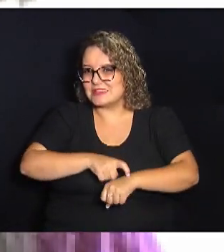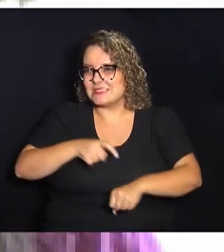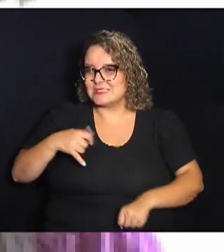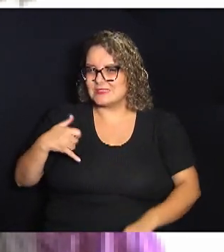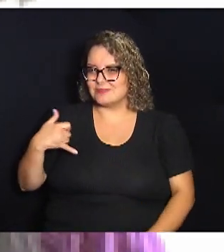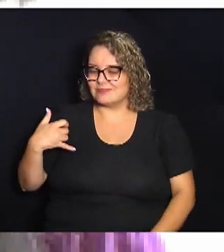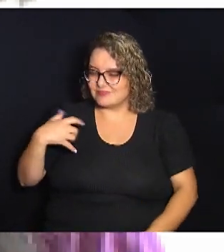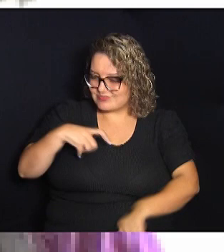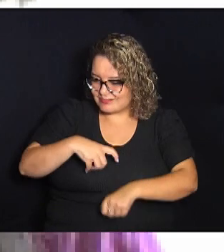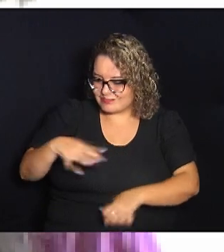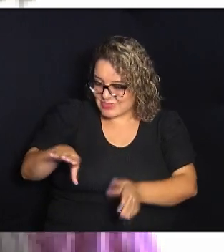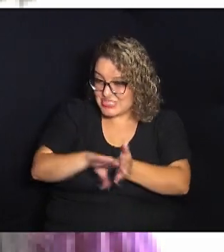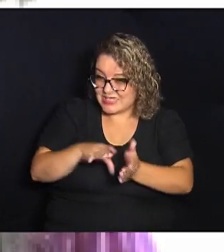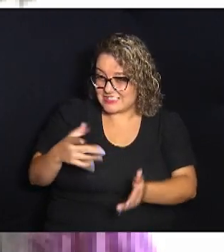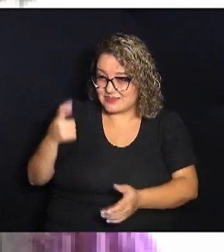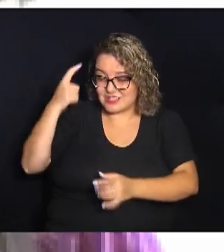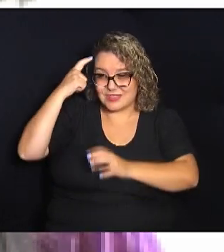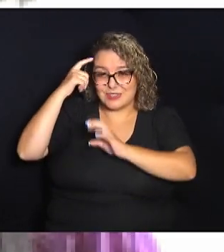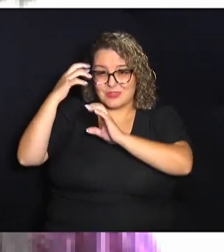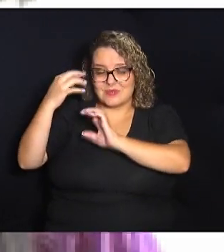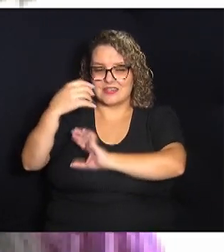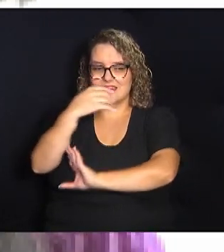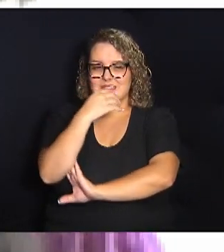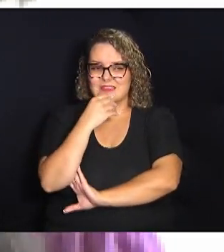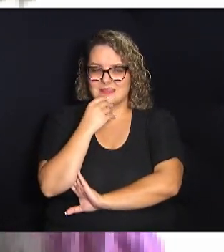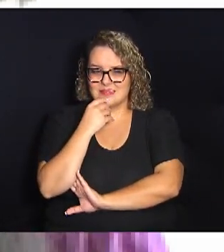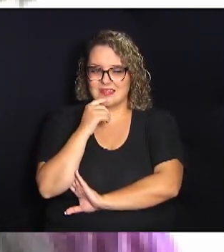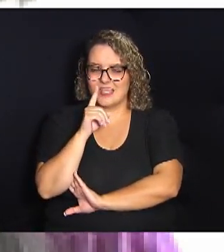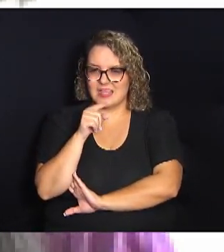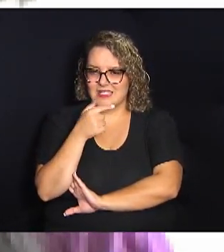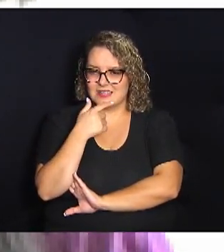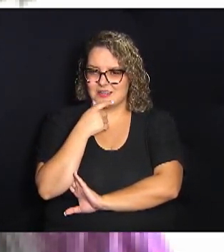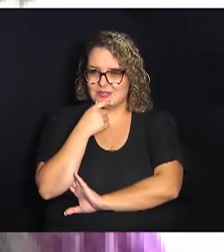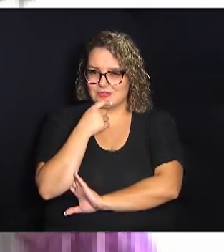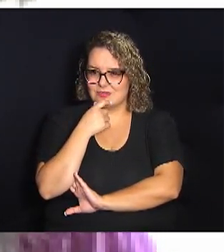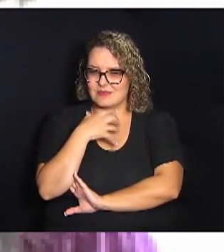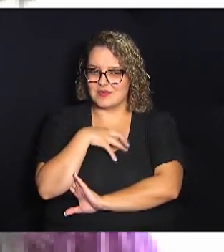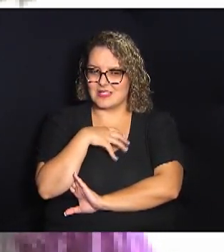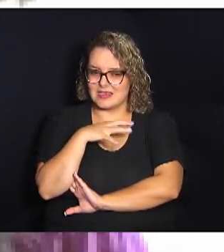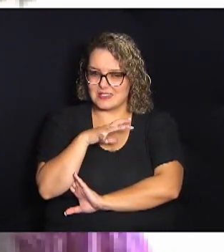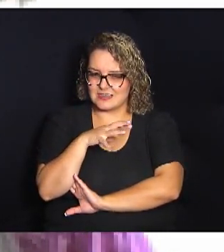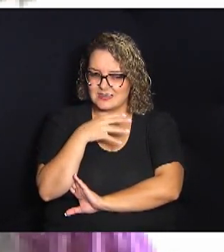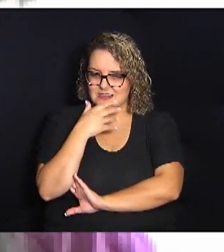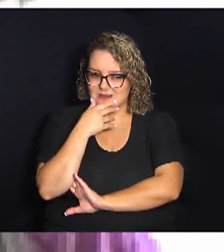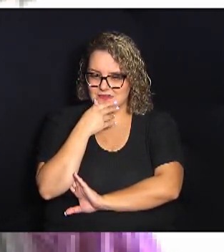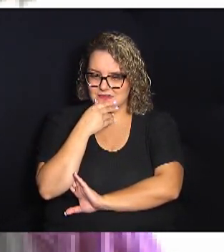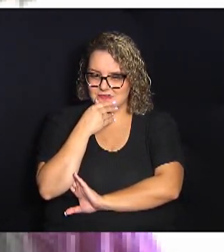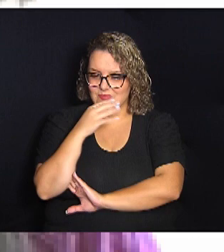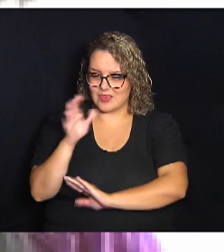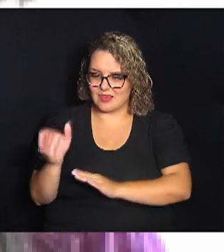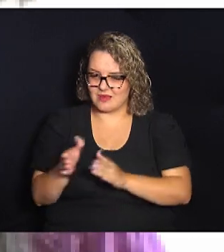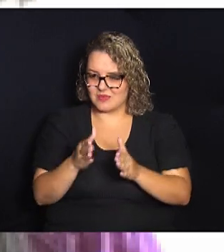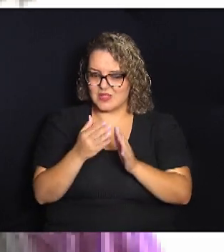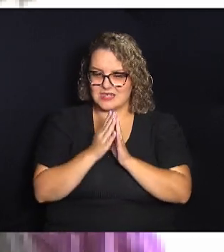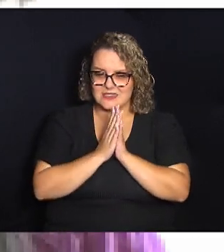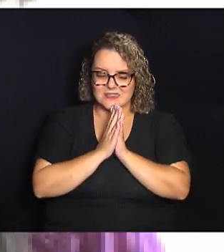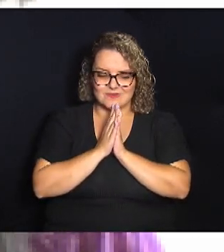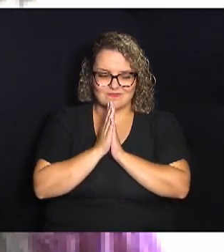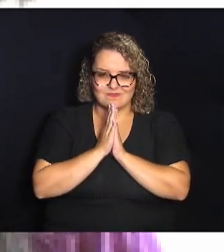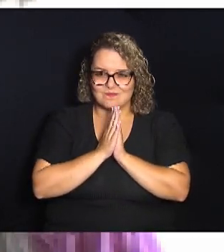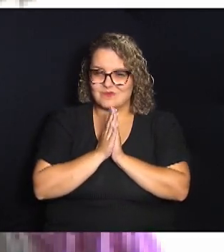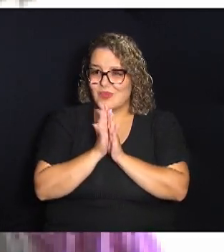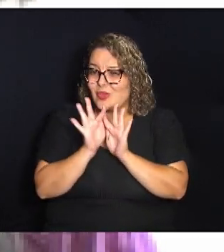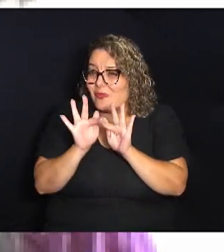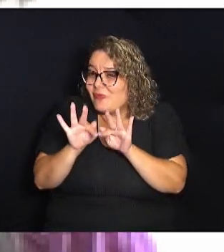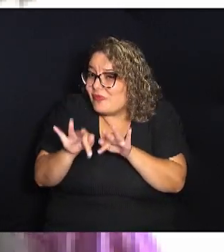vem uma reflexão de, puxa, será que é isso mesmo? Será que é assim que eu deveria estar conduzindo a minha vida? Eu estou chegando no final da